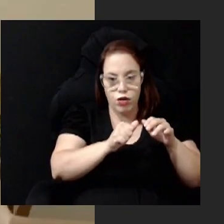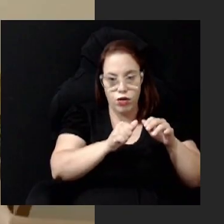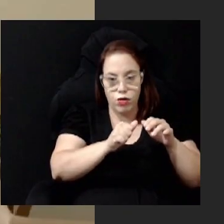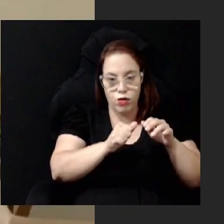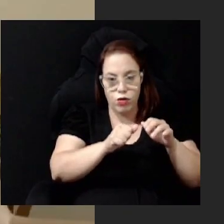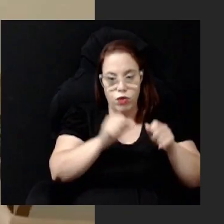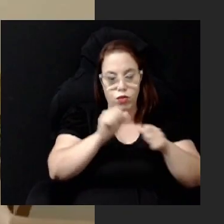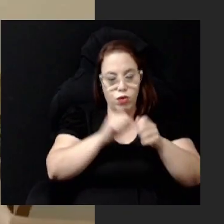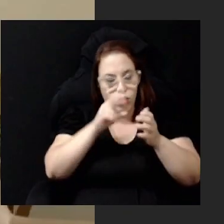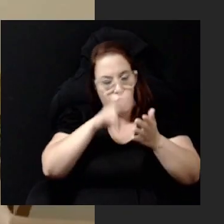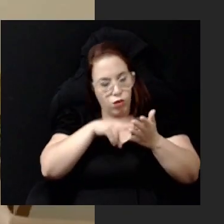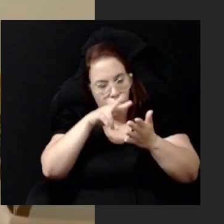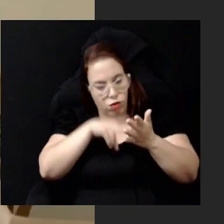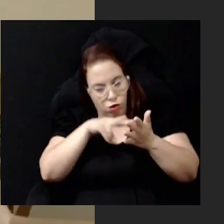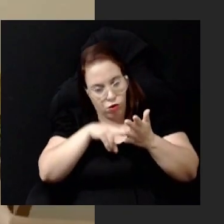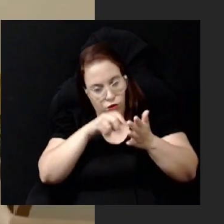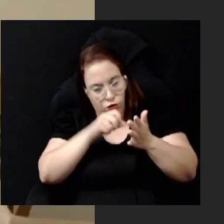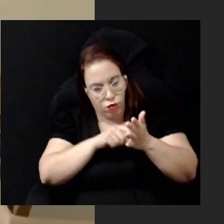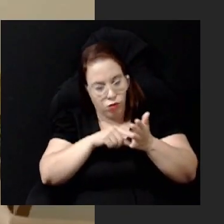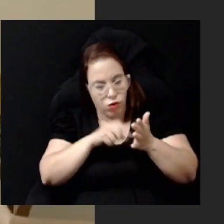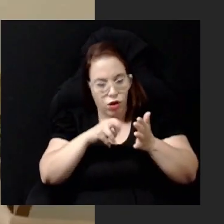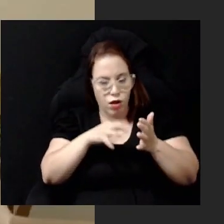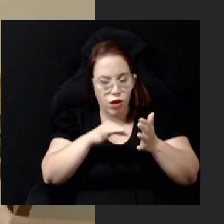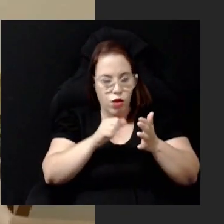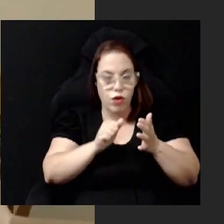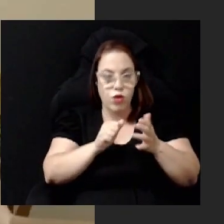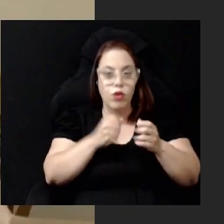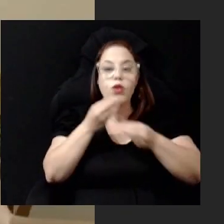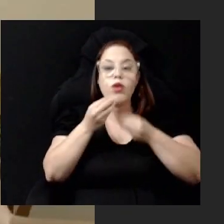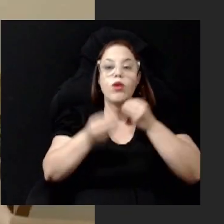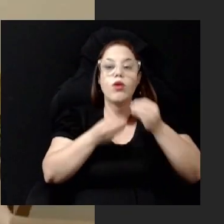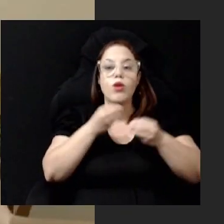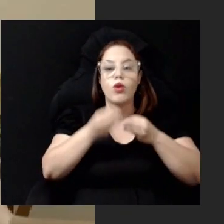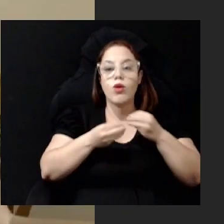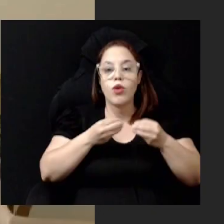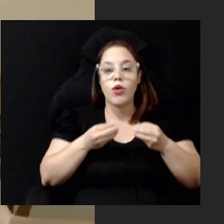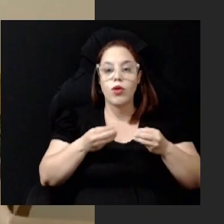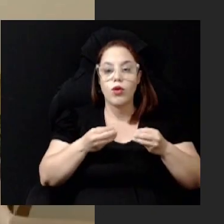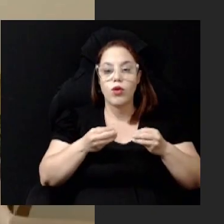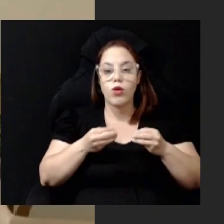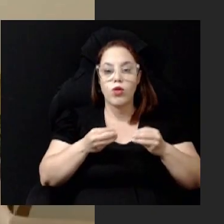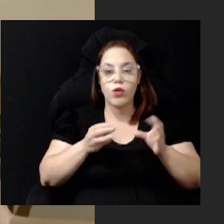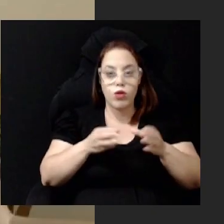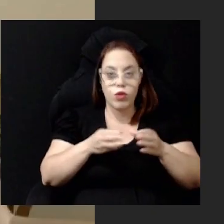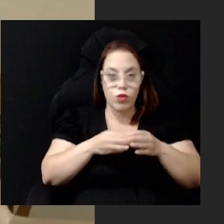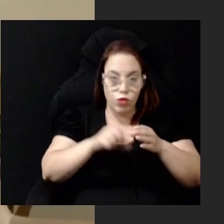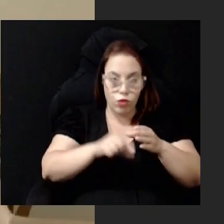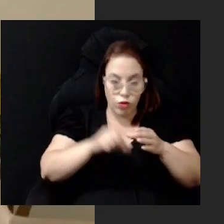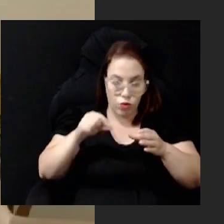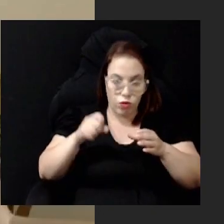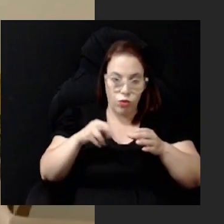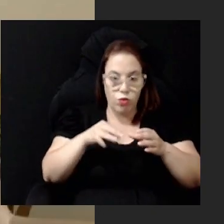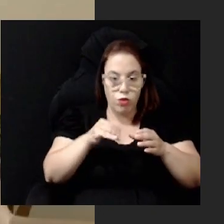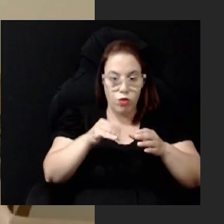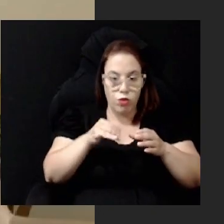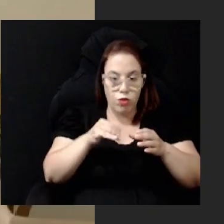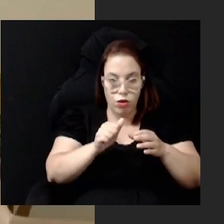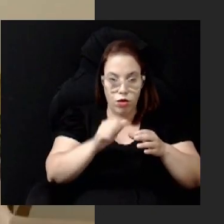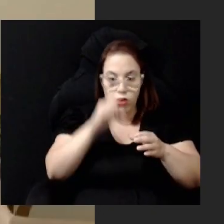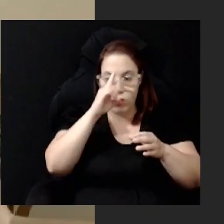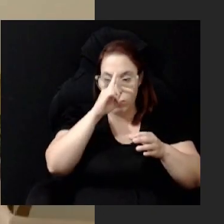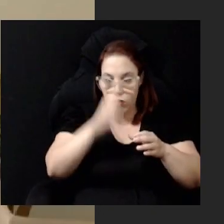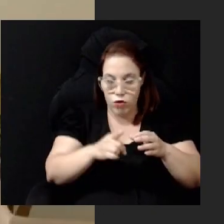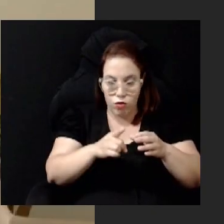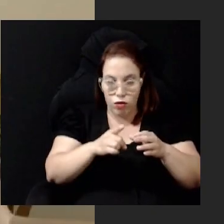e o patologista fazendo análise e vendo aquela célula que está compondo aquele conjunto que foi retirado por biópsia. Então,